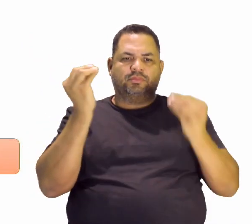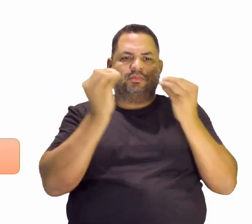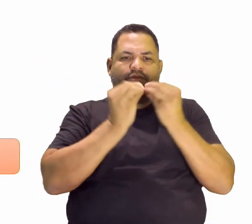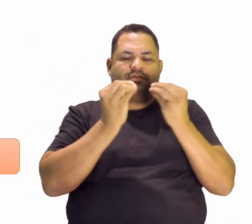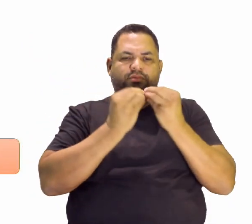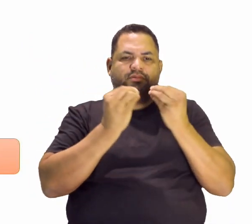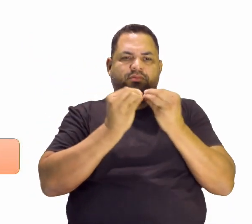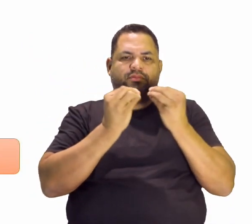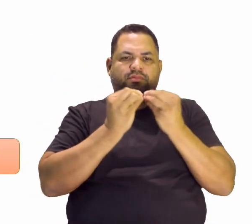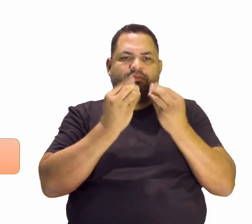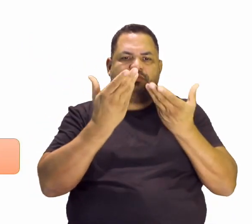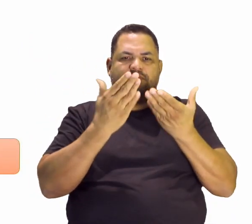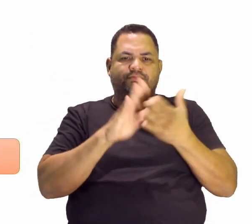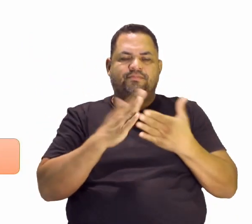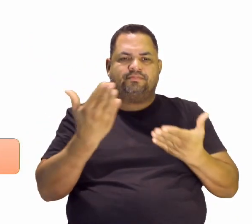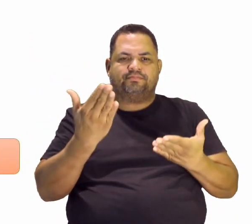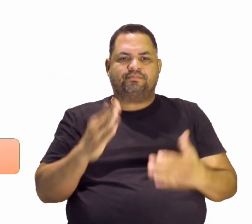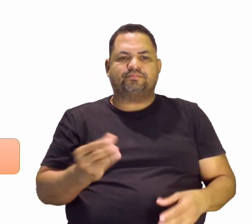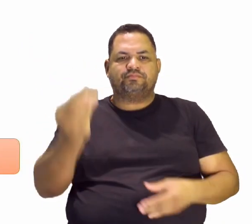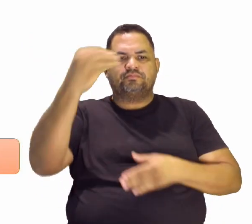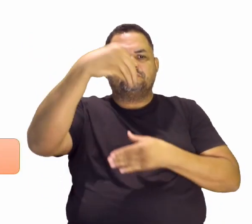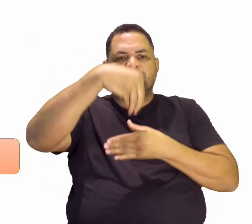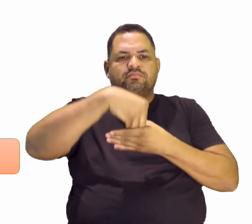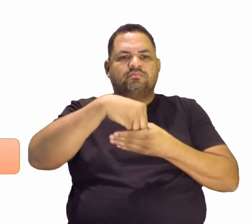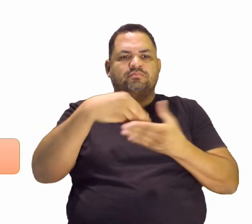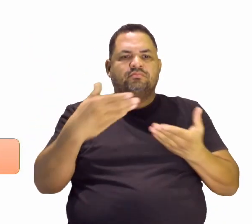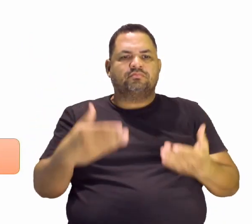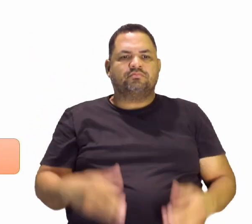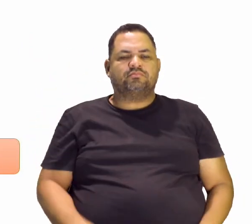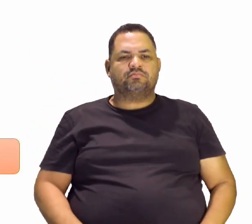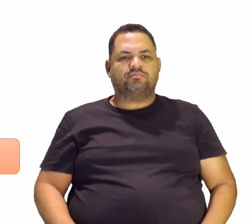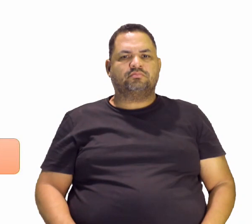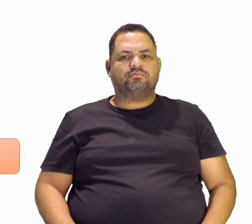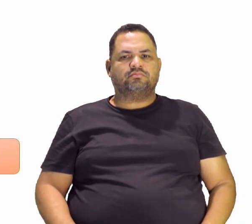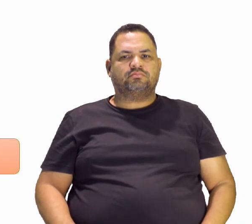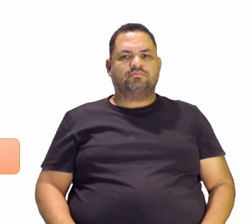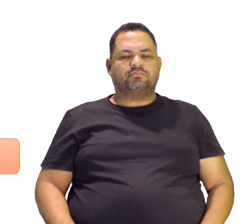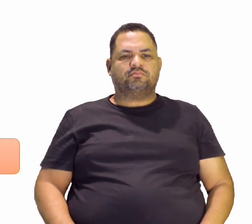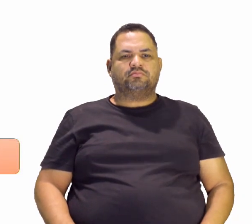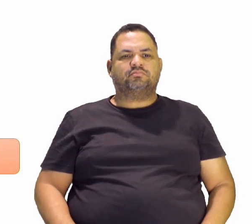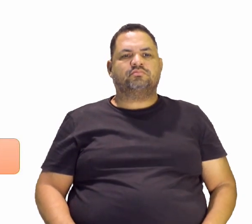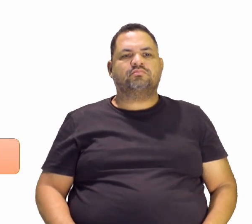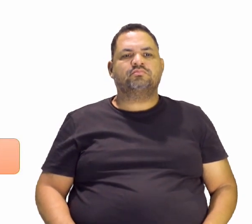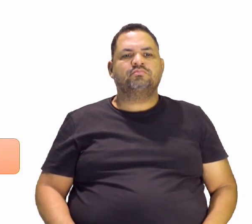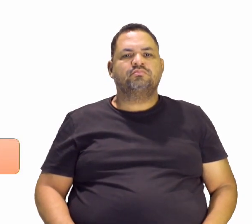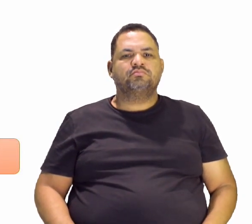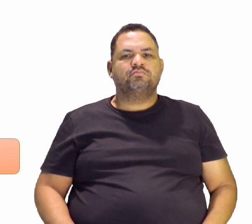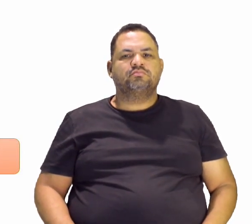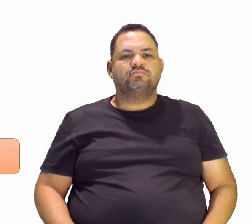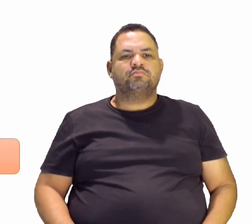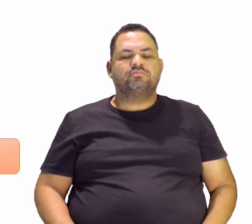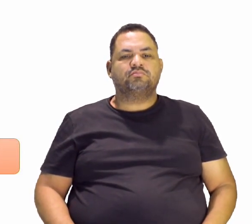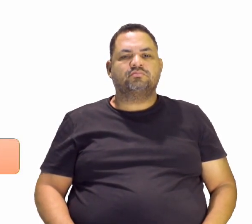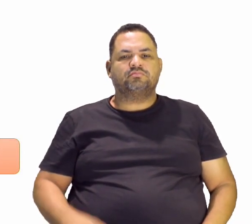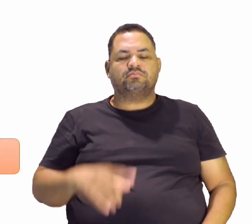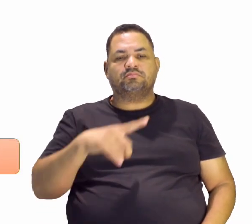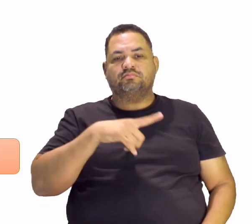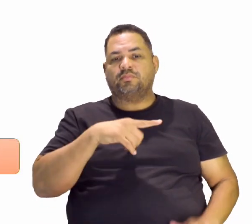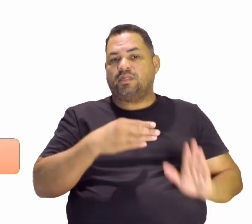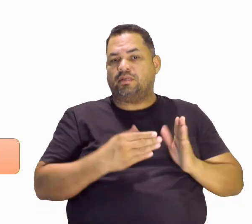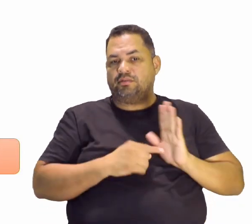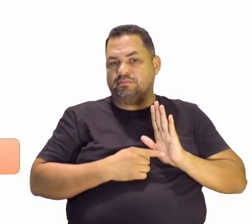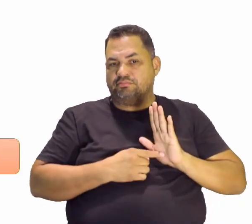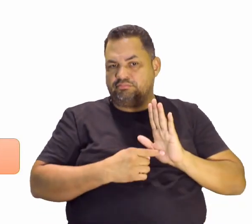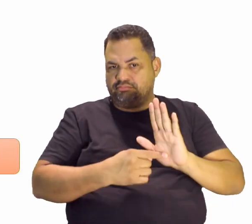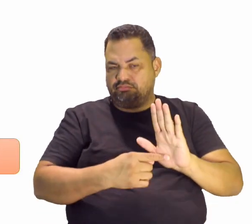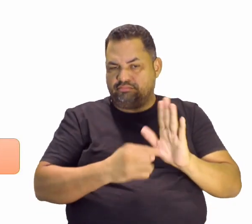essas 3 moléculas aqui estão aqui dentro, tá? Elas vão trazer energia para que a gente